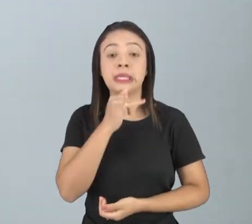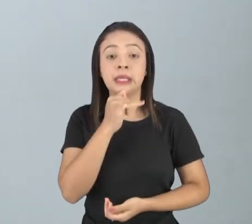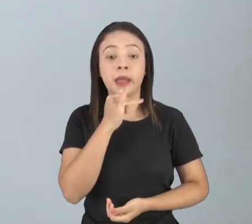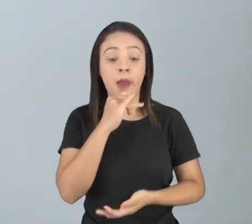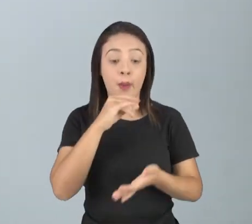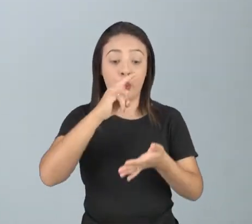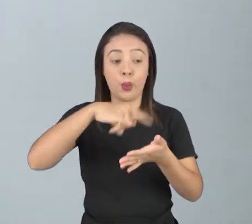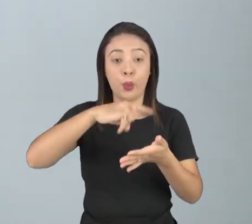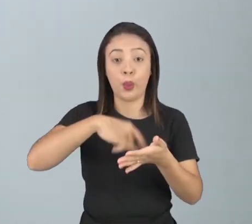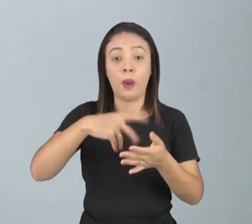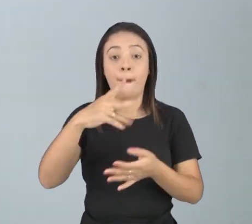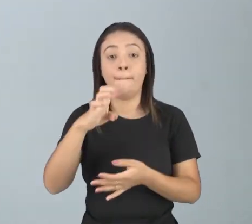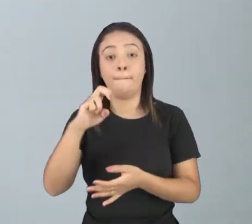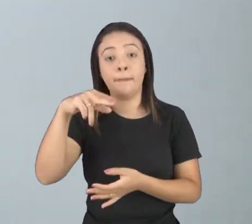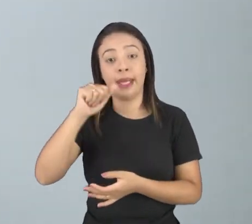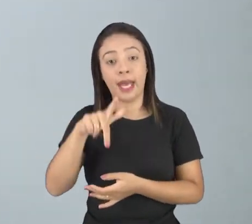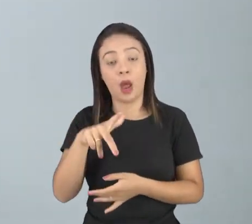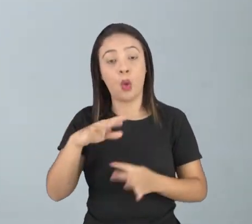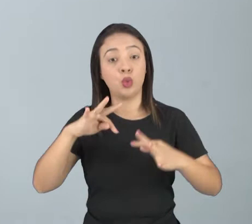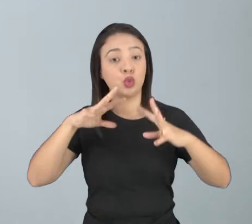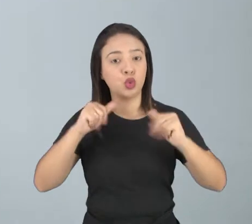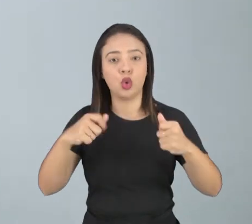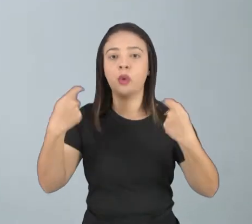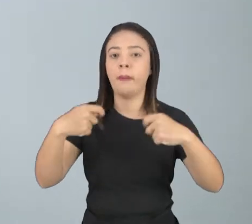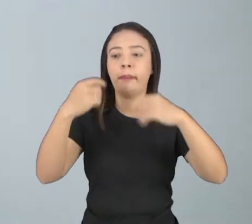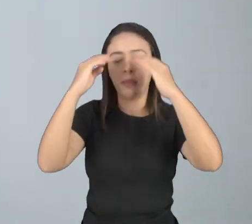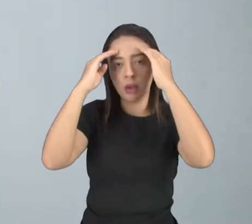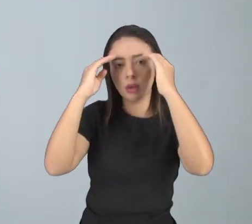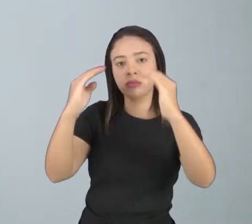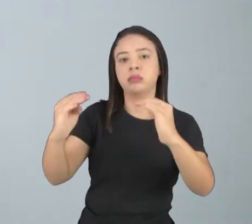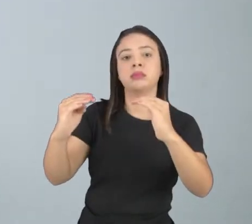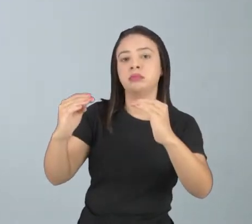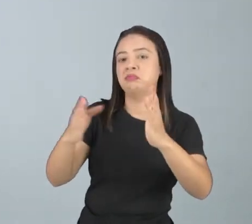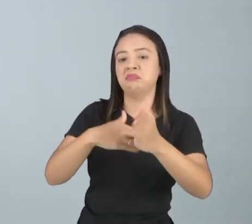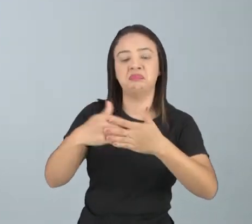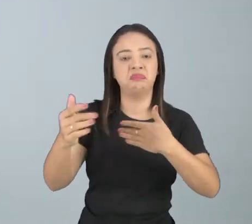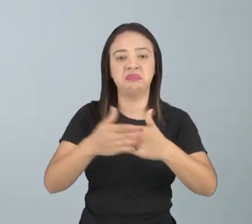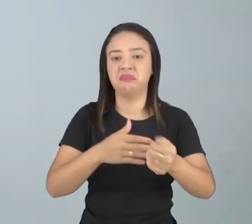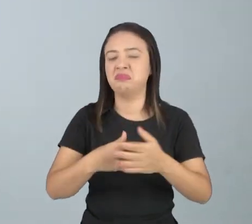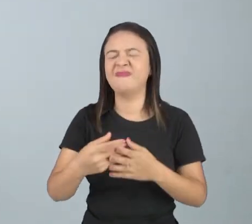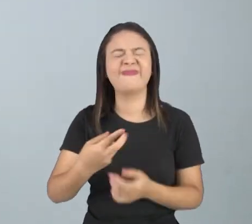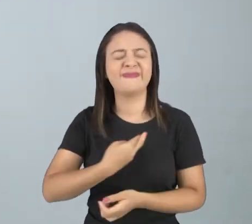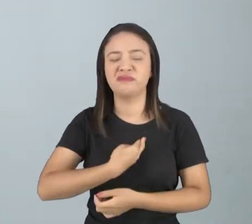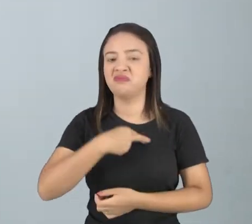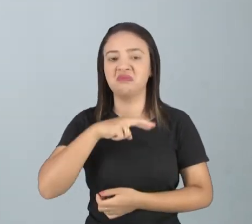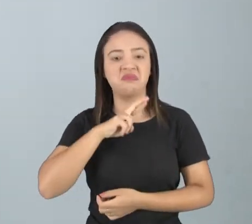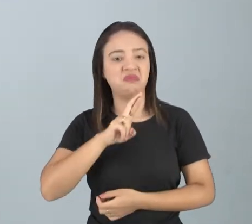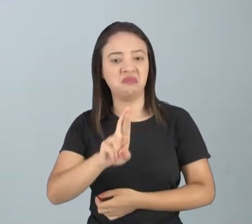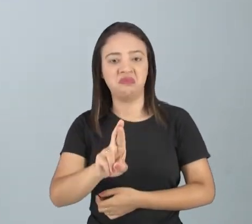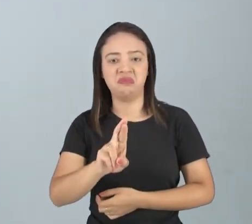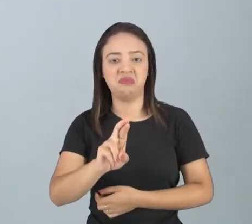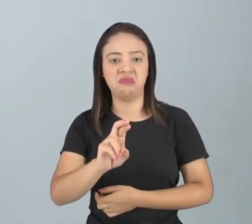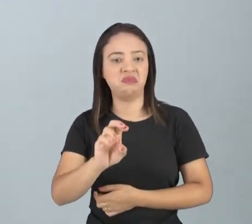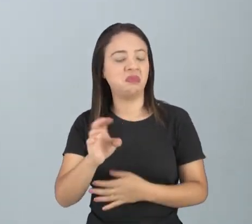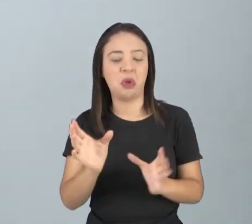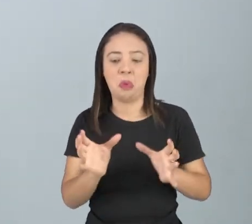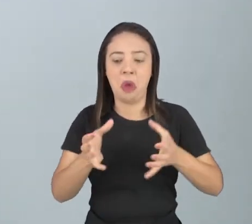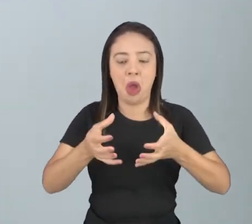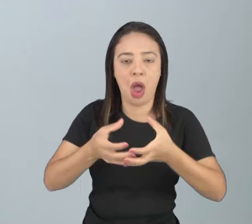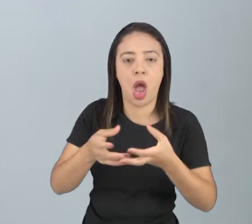para todo mundo, para o católico, para o evangélico, para quem é da Umbanda, para quem não é, para quem é das comunidades,